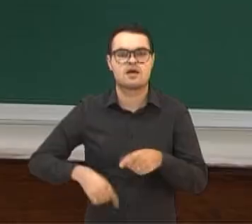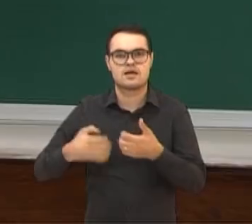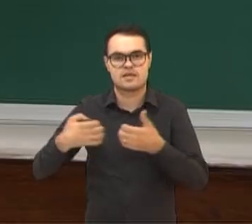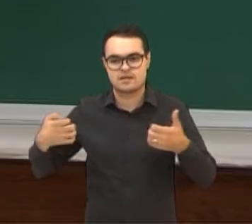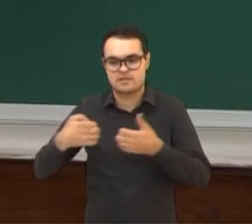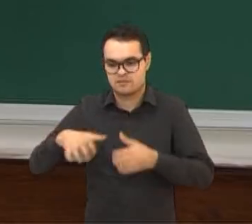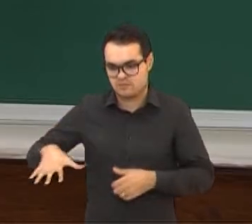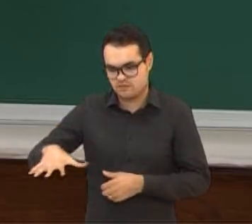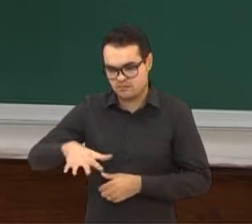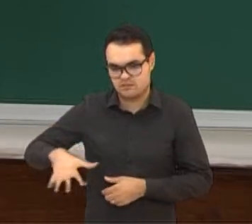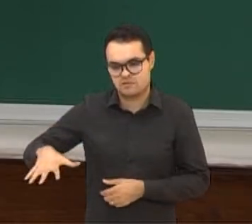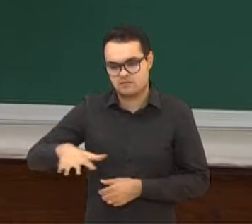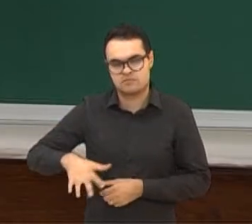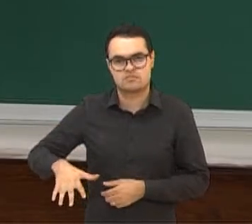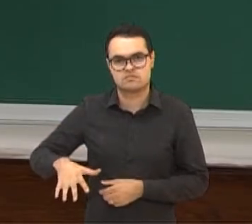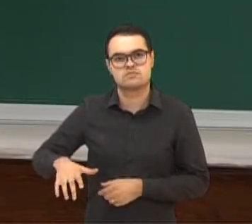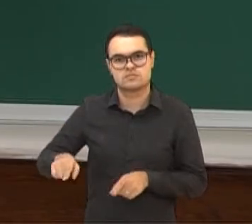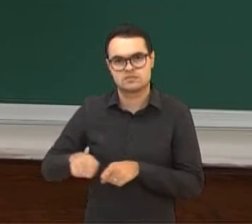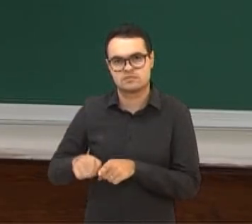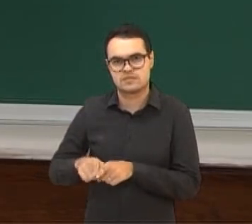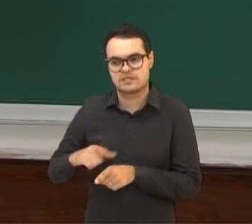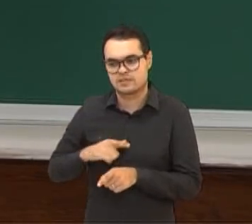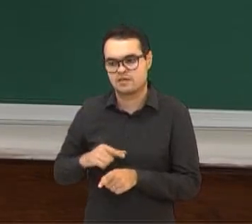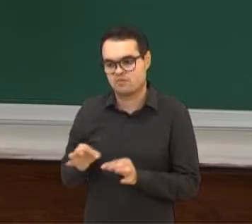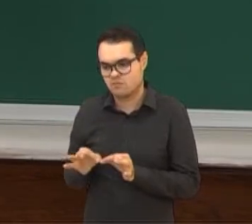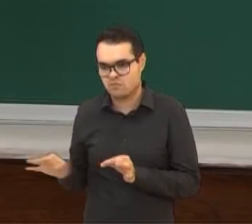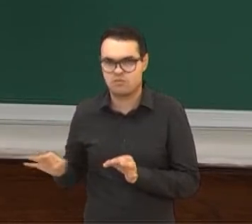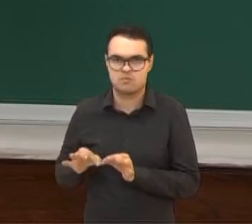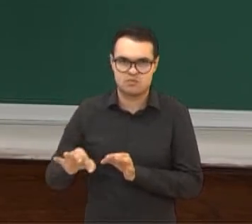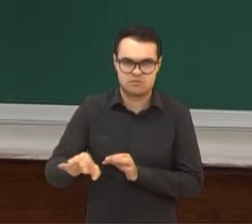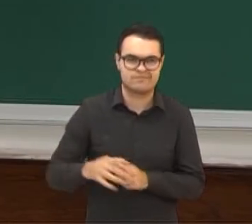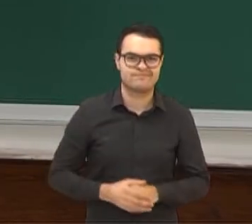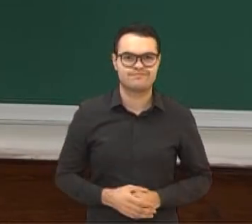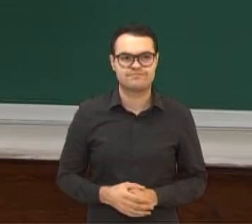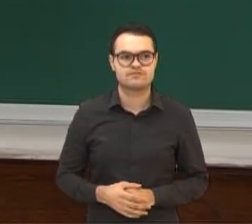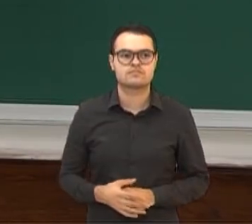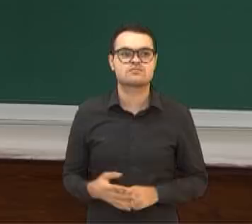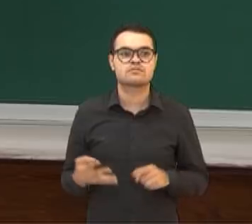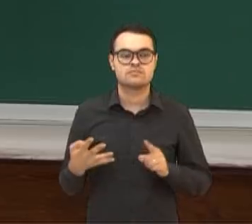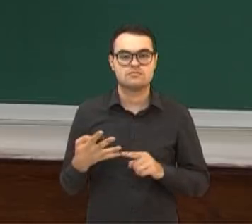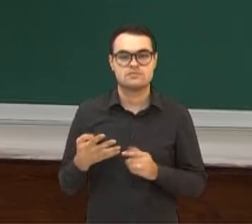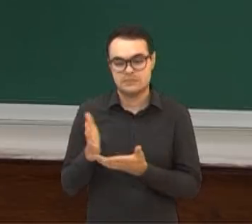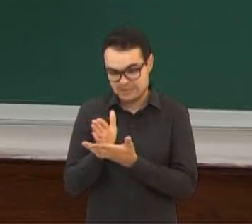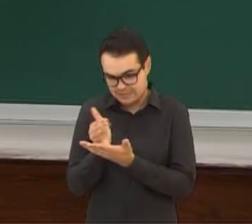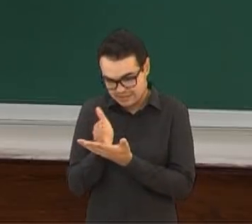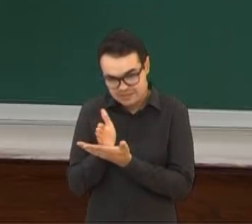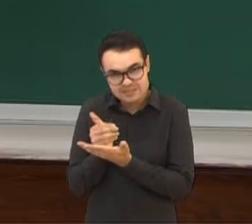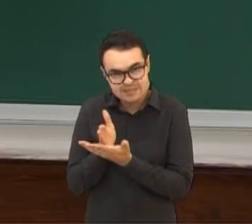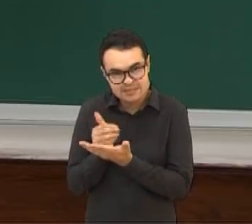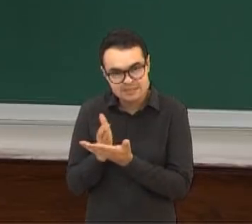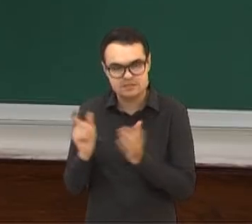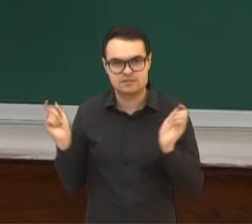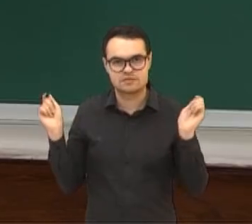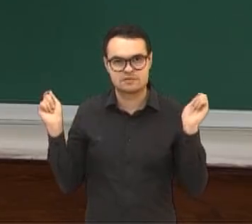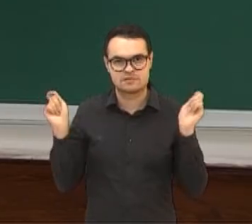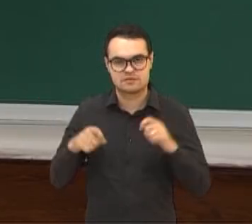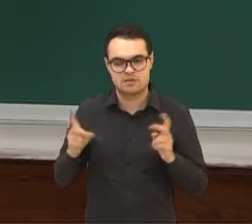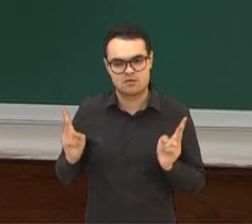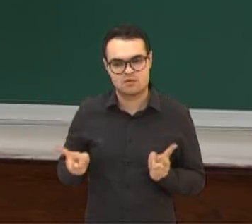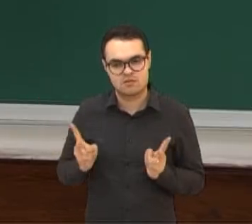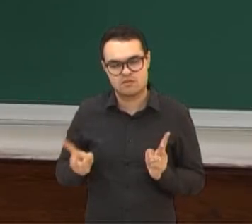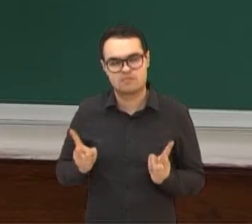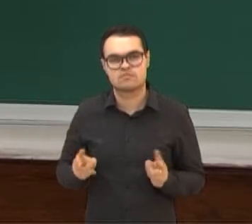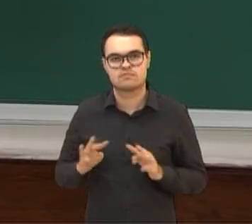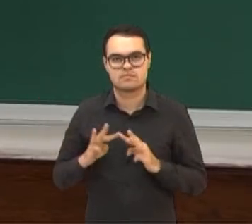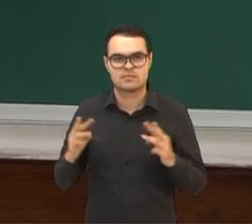matéria ocupa, toda ela vai ter extensão. E a divisibilidade, a matéria sim pode ser dividida e continuar